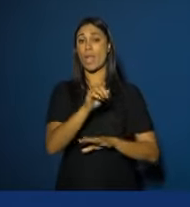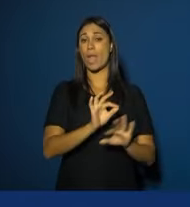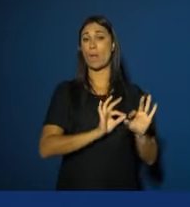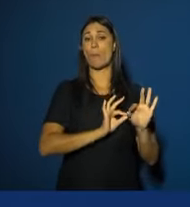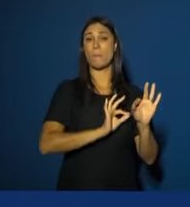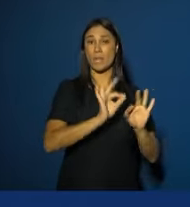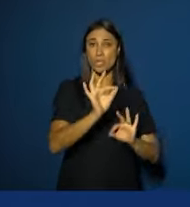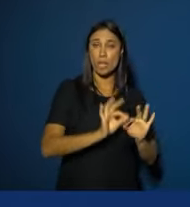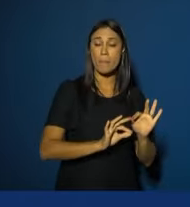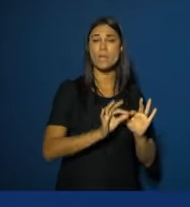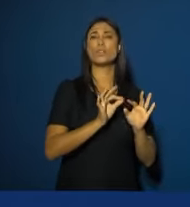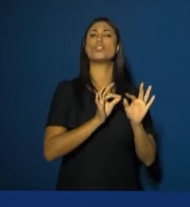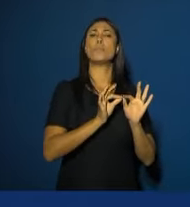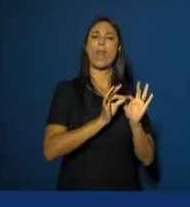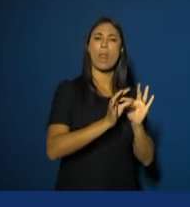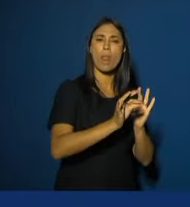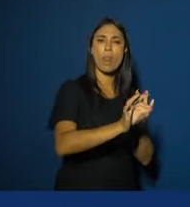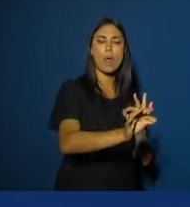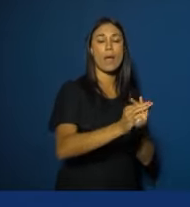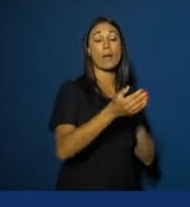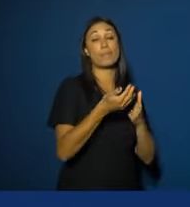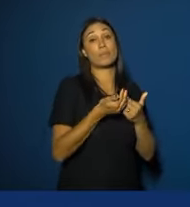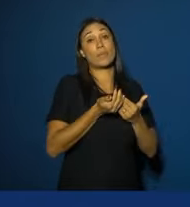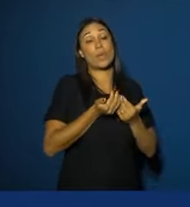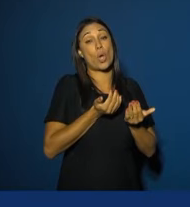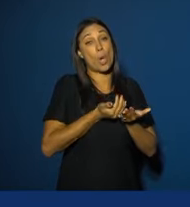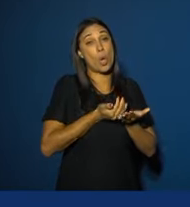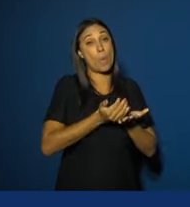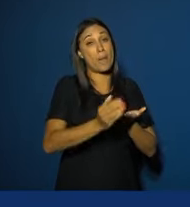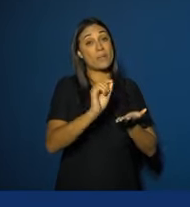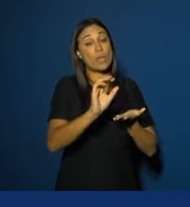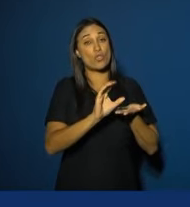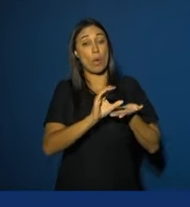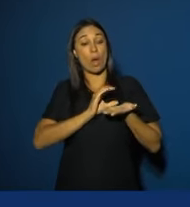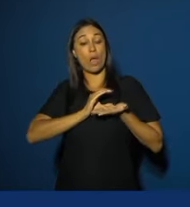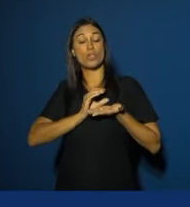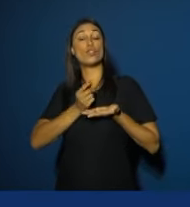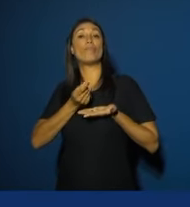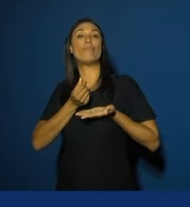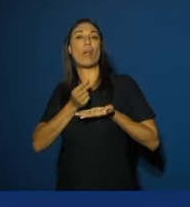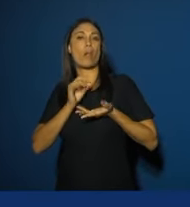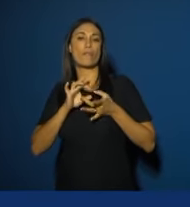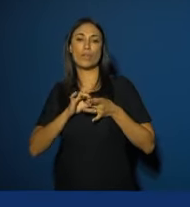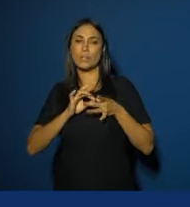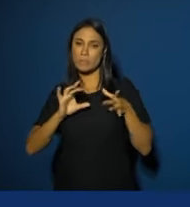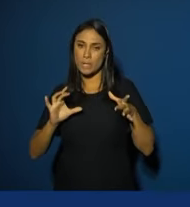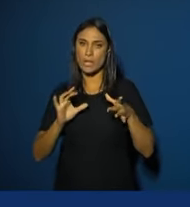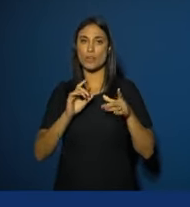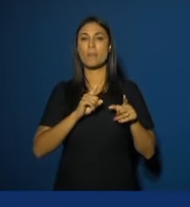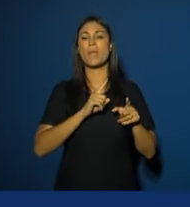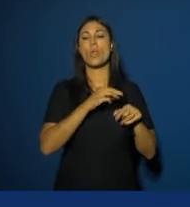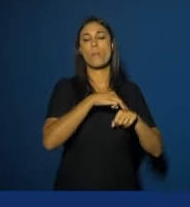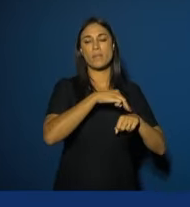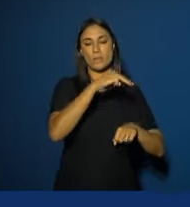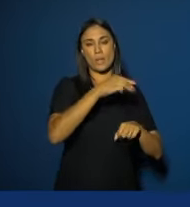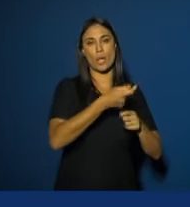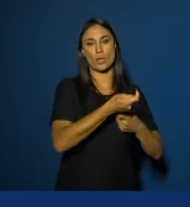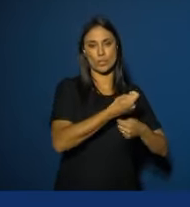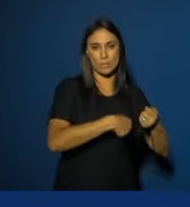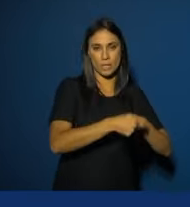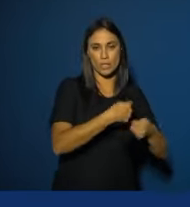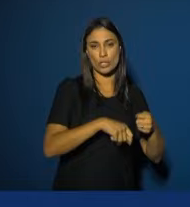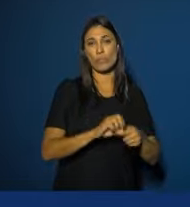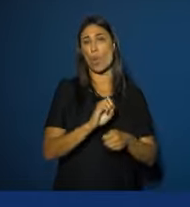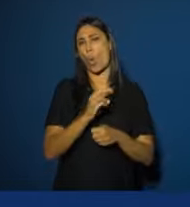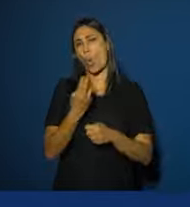planejamento de longo prazo, dado a partir de uma receita, de um volume de receita disponibilizado pela Fazenda e pelo planejamento